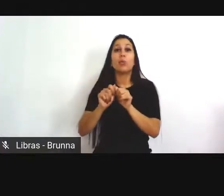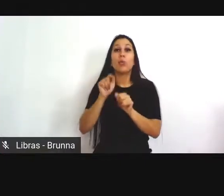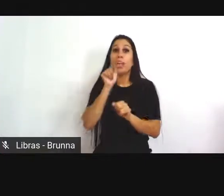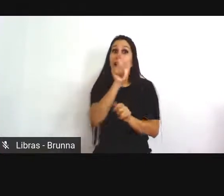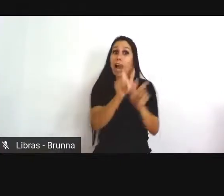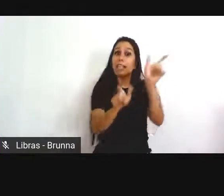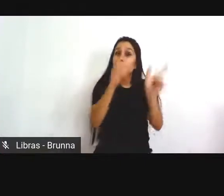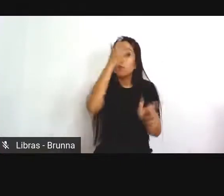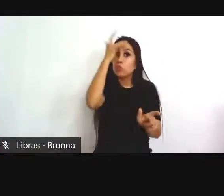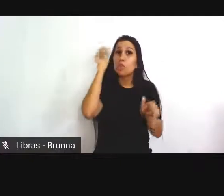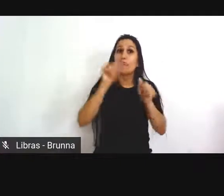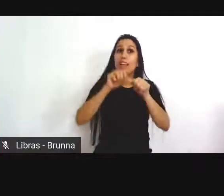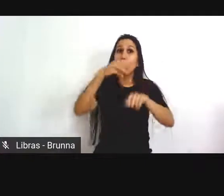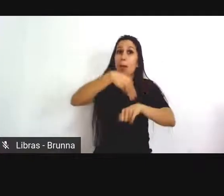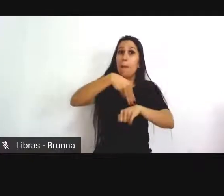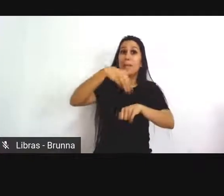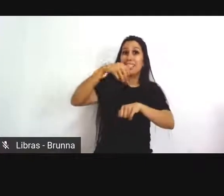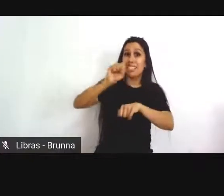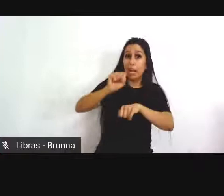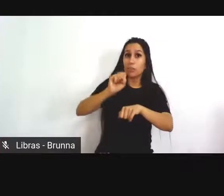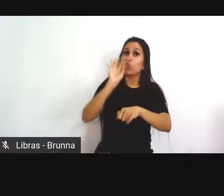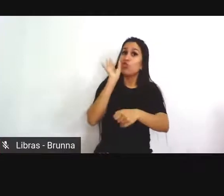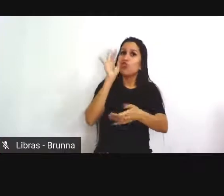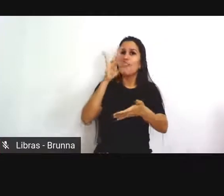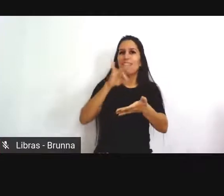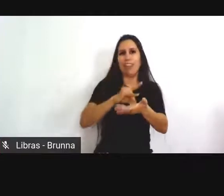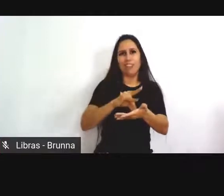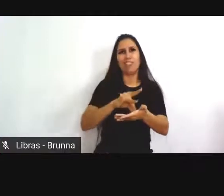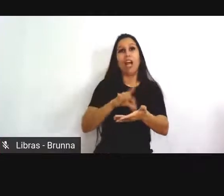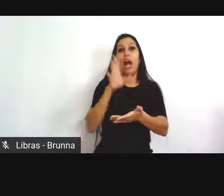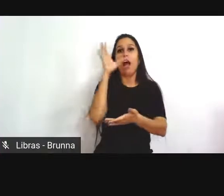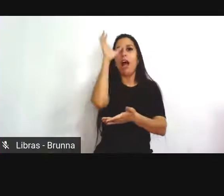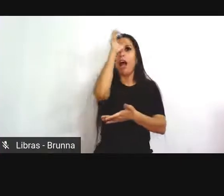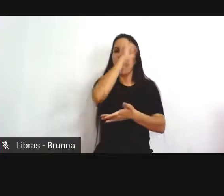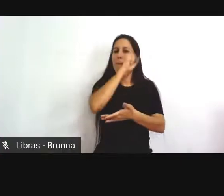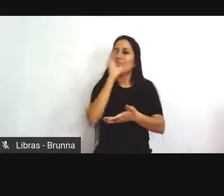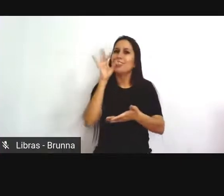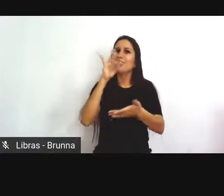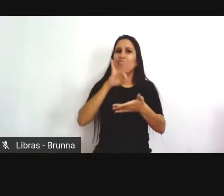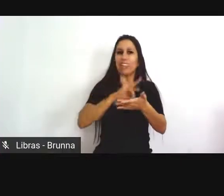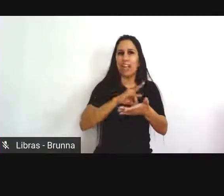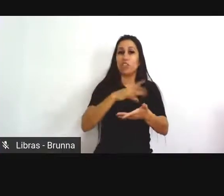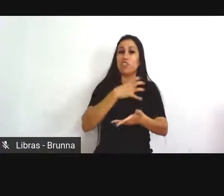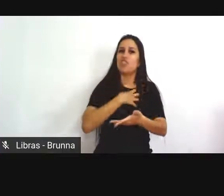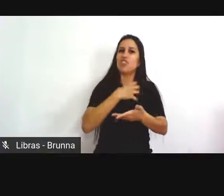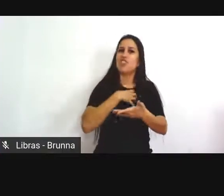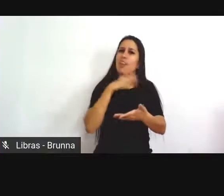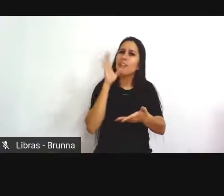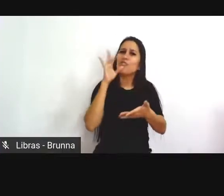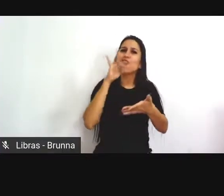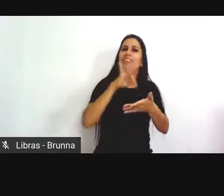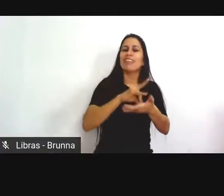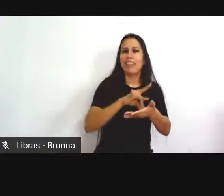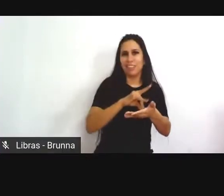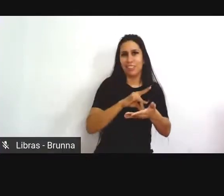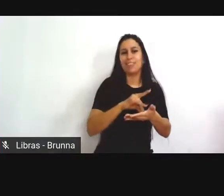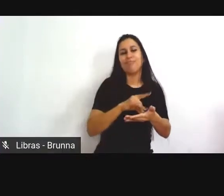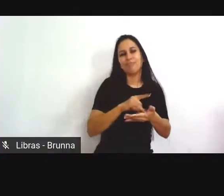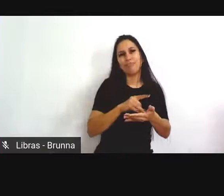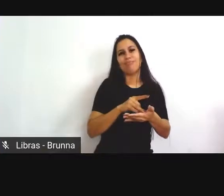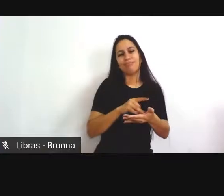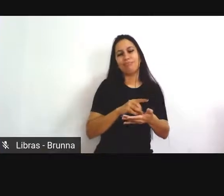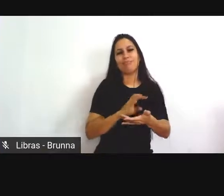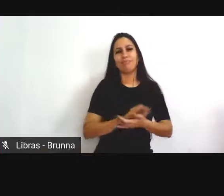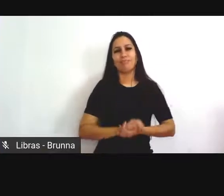né? Um estudo com a densidade e com a intensidade de um programa de mestrado,